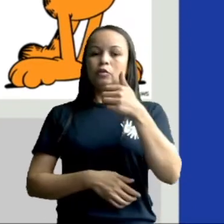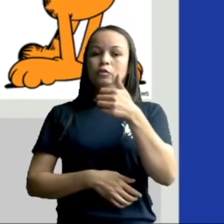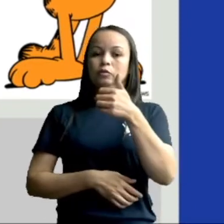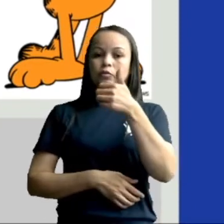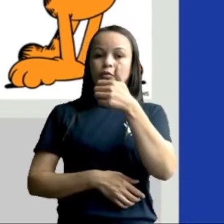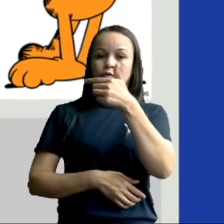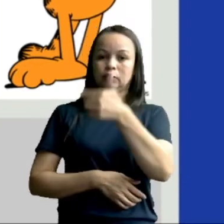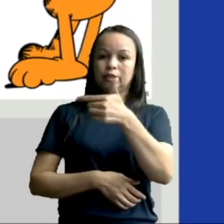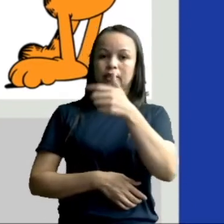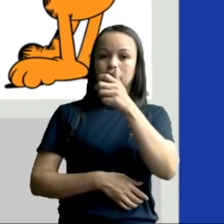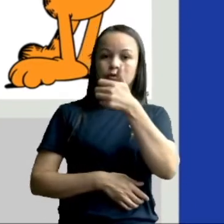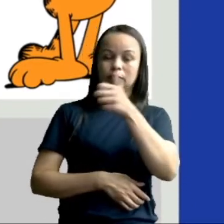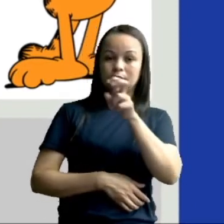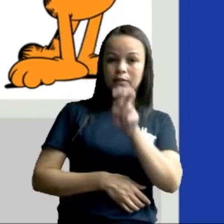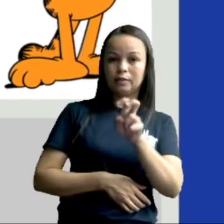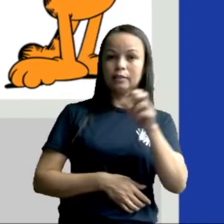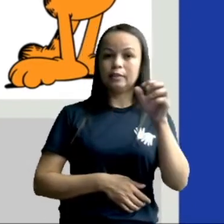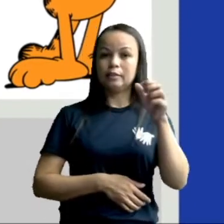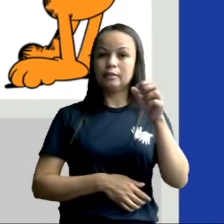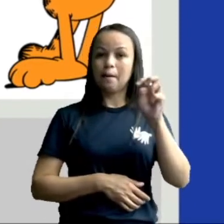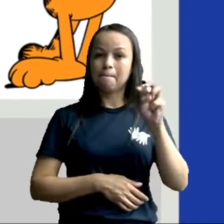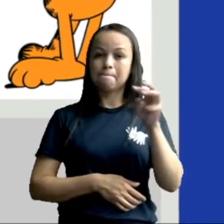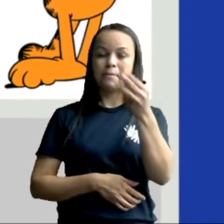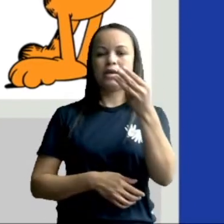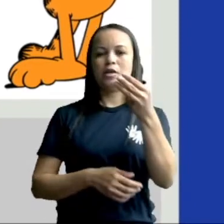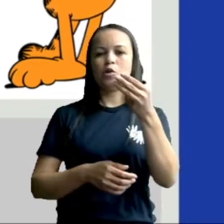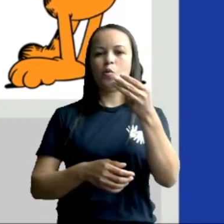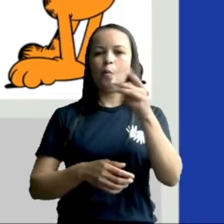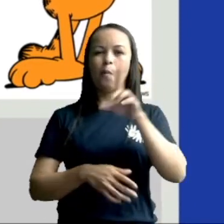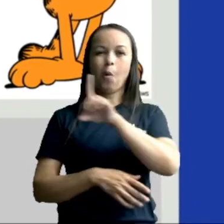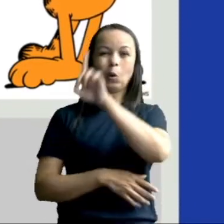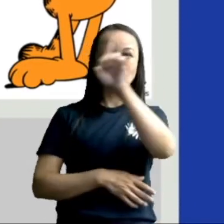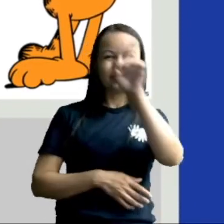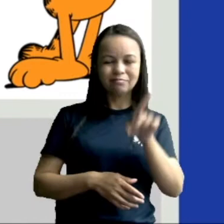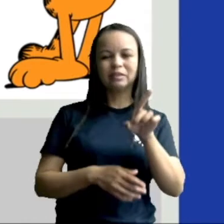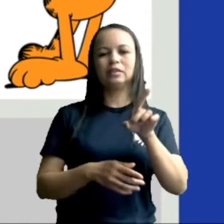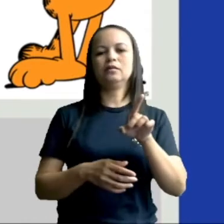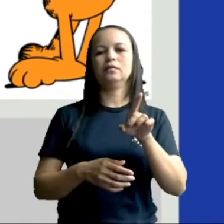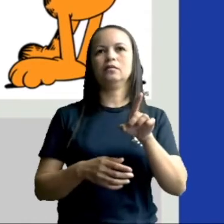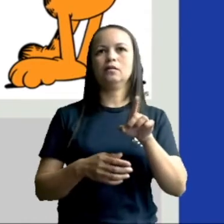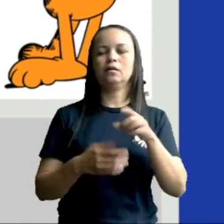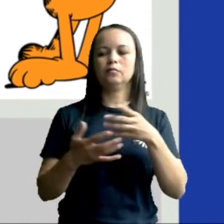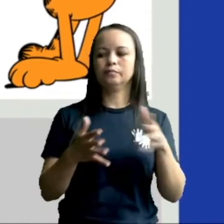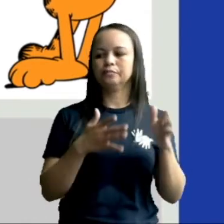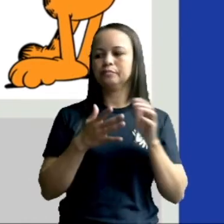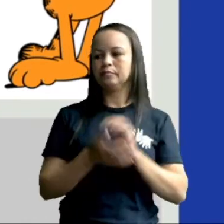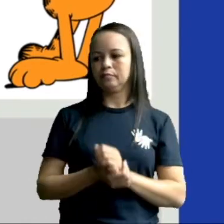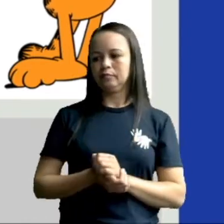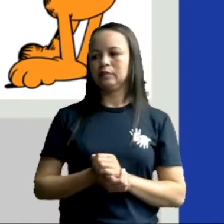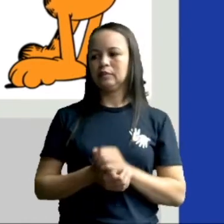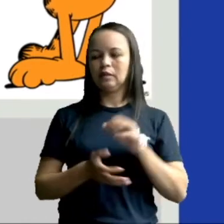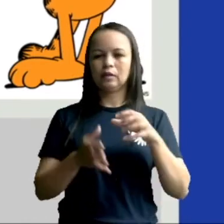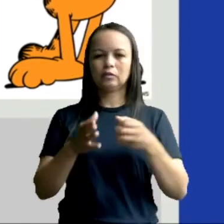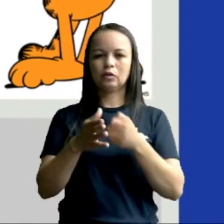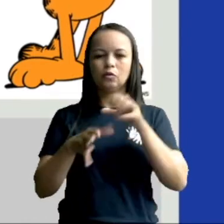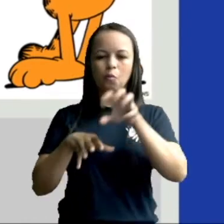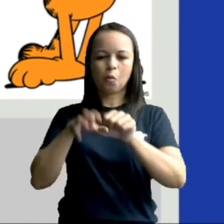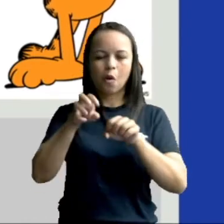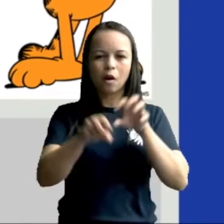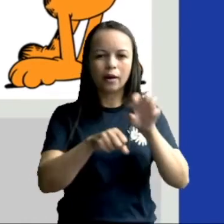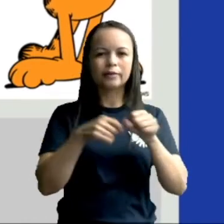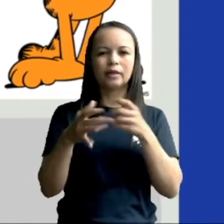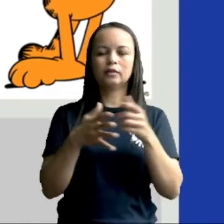por dia. Minha gente, é muita coisa. Resíduos sólidos coletados,